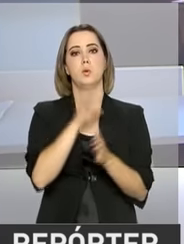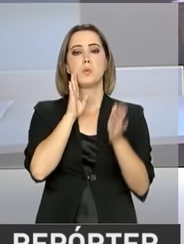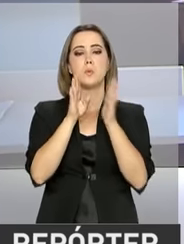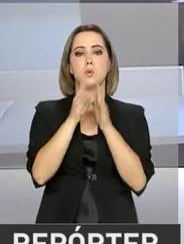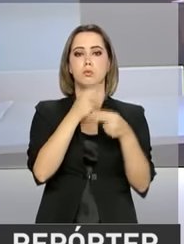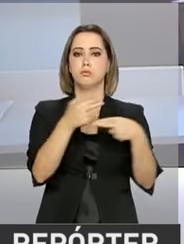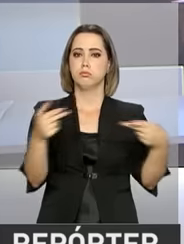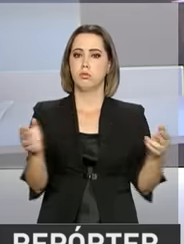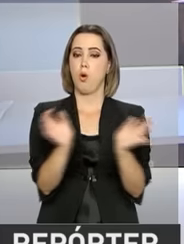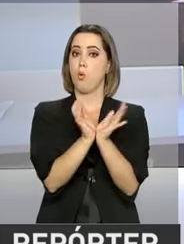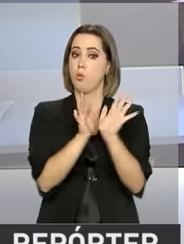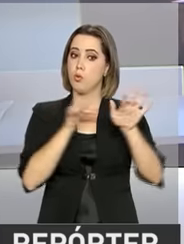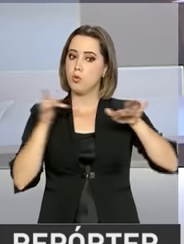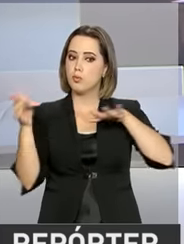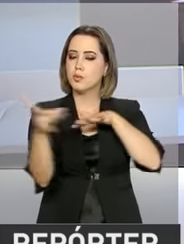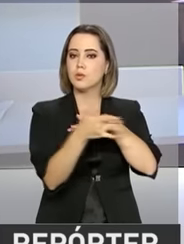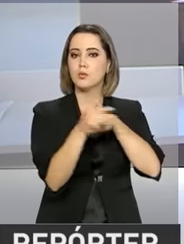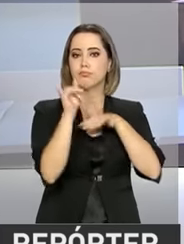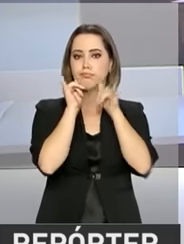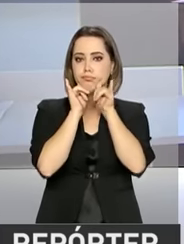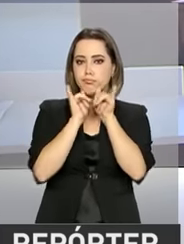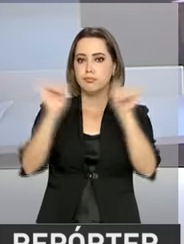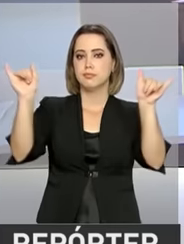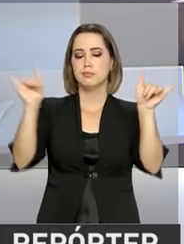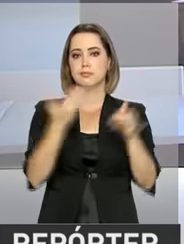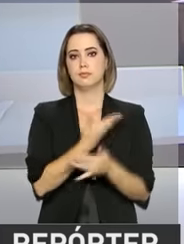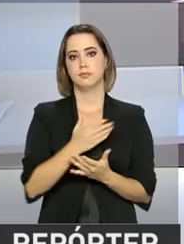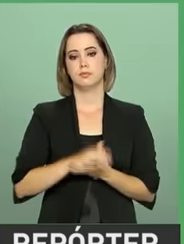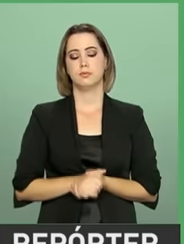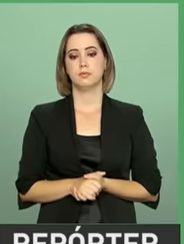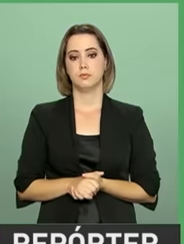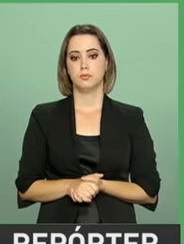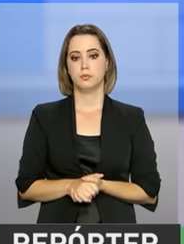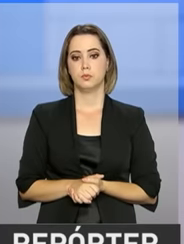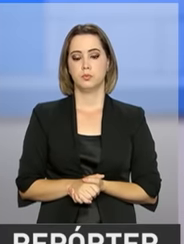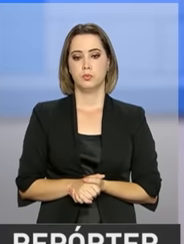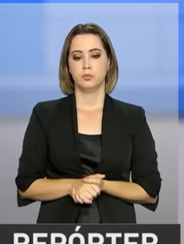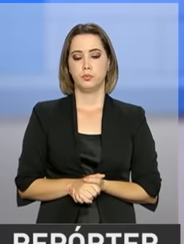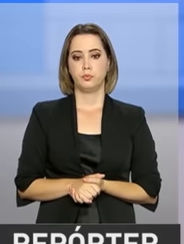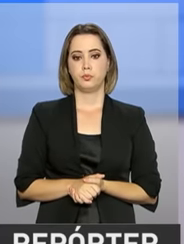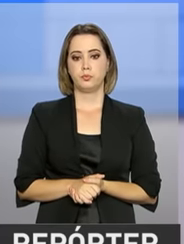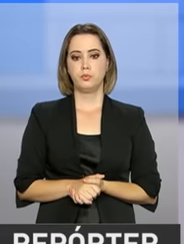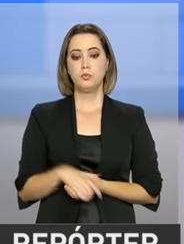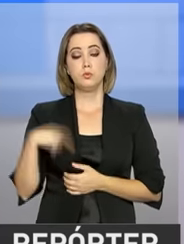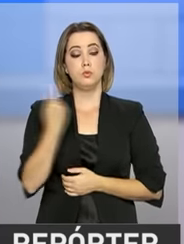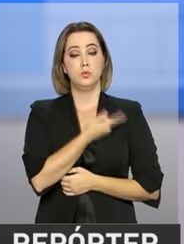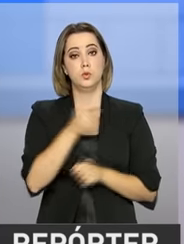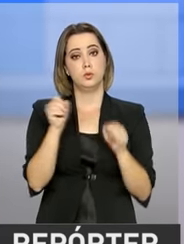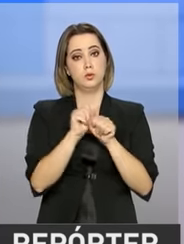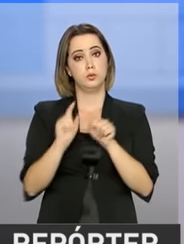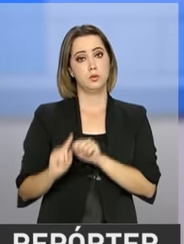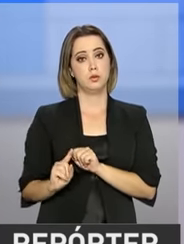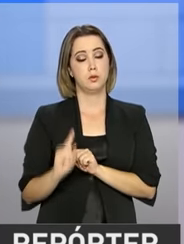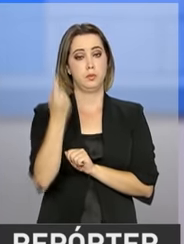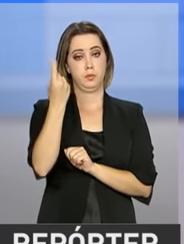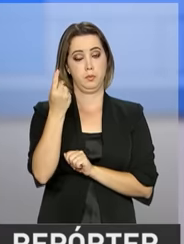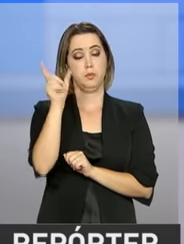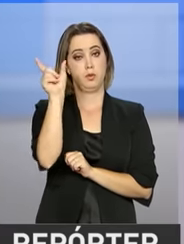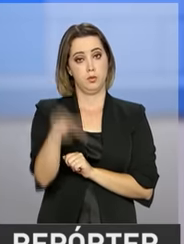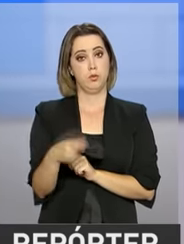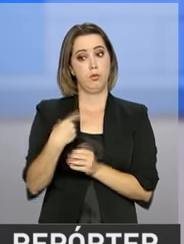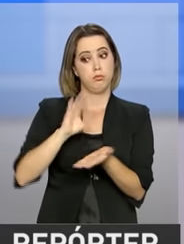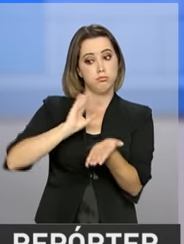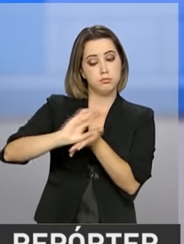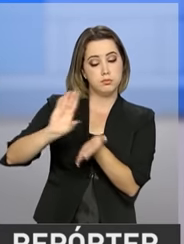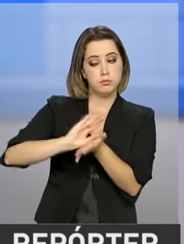sociais em mensagem dirigida aos trabalhadores o que nós estamos fazendo em primeiro lugar é injetar